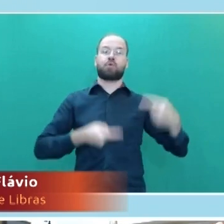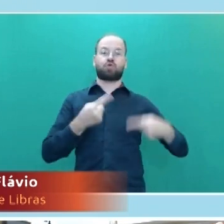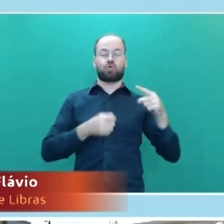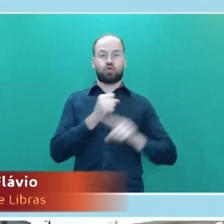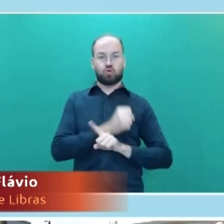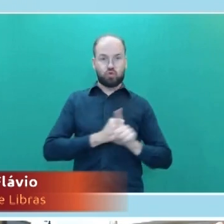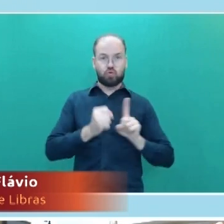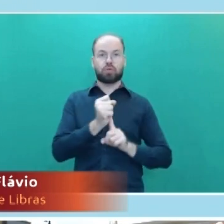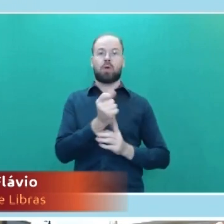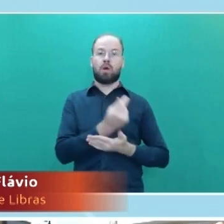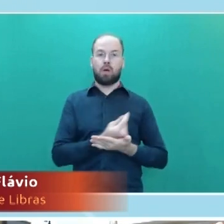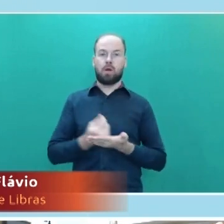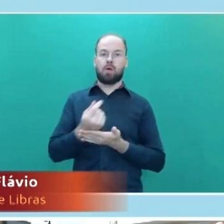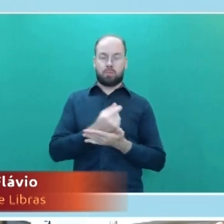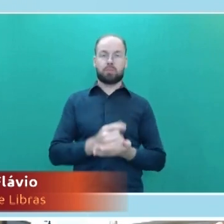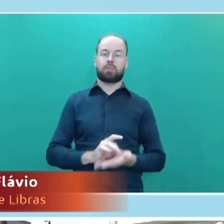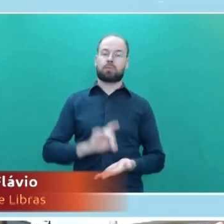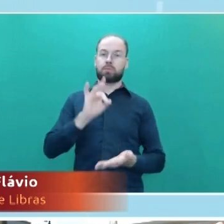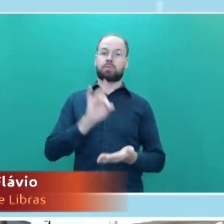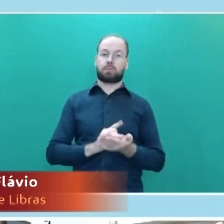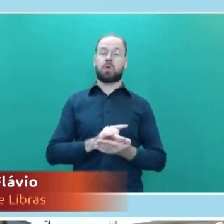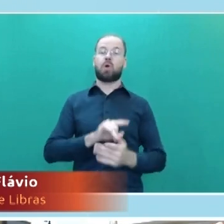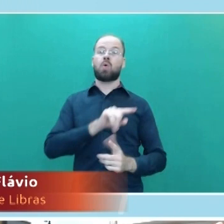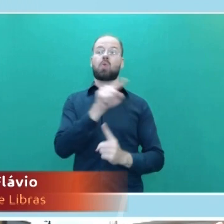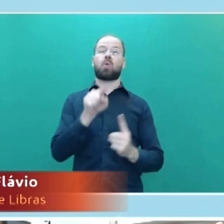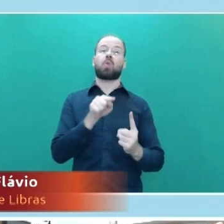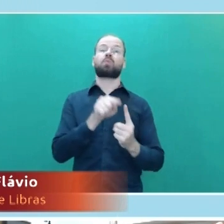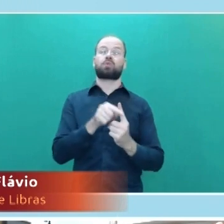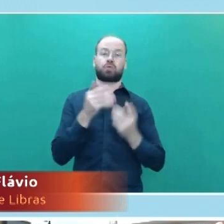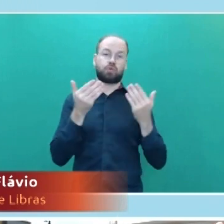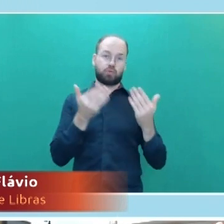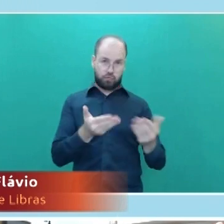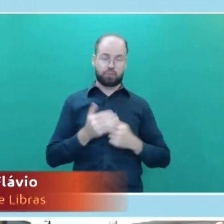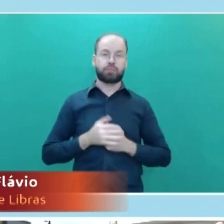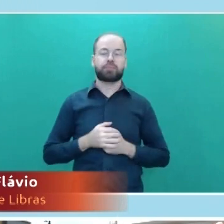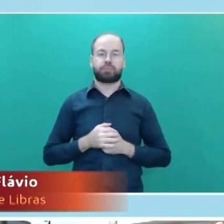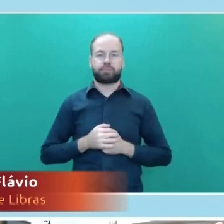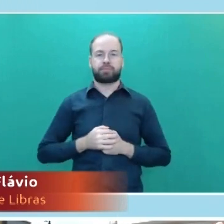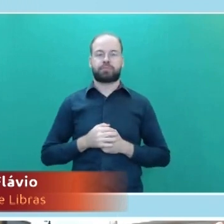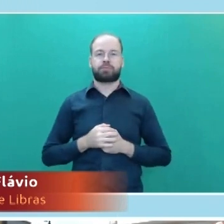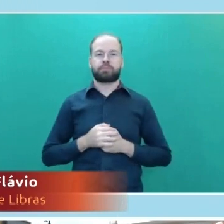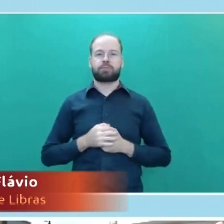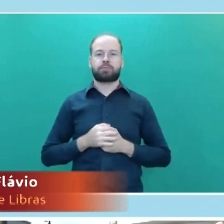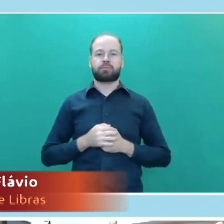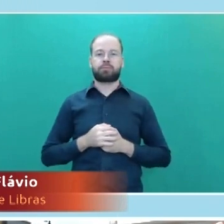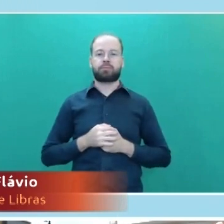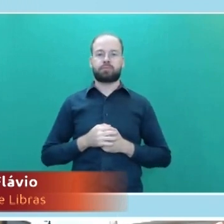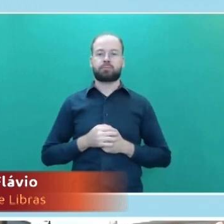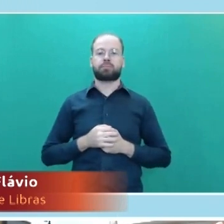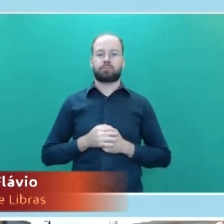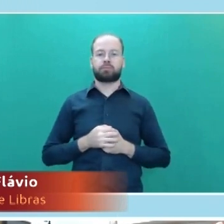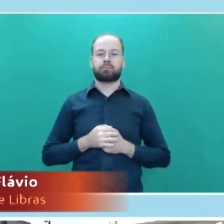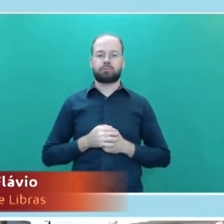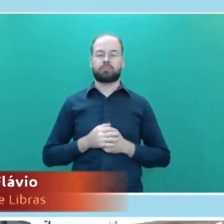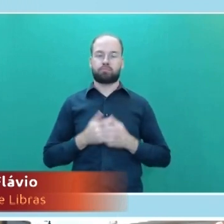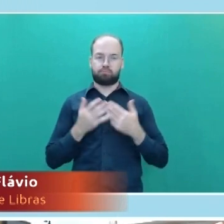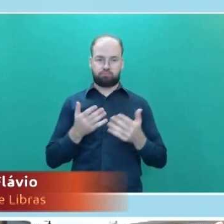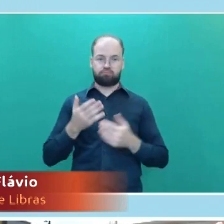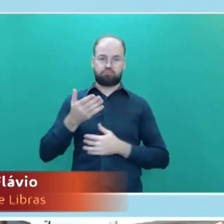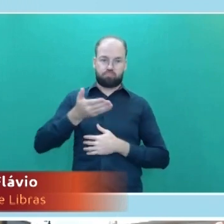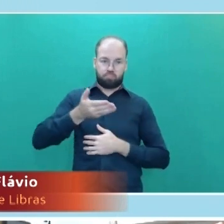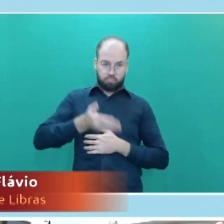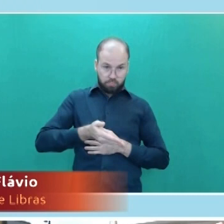de fato, visando esse objetivo. Bom, queria voltar a palavra então para o juiz Túlio, juiz,